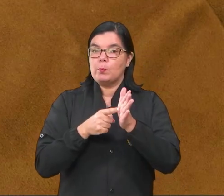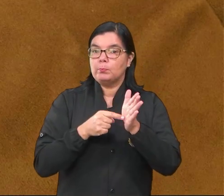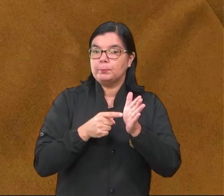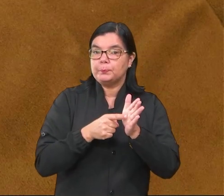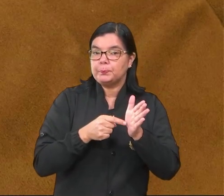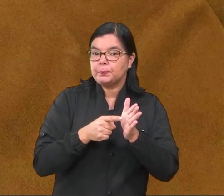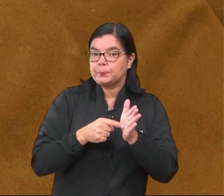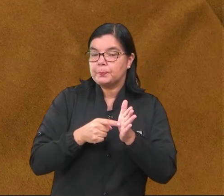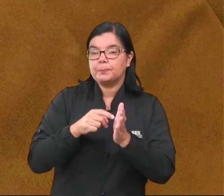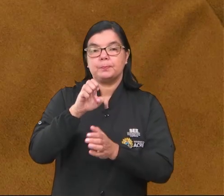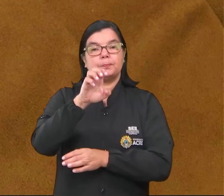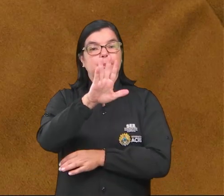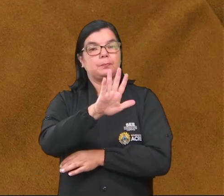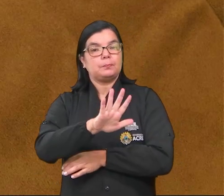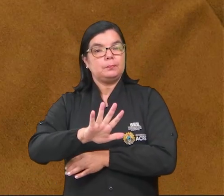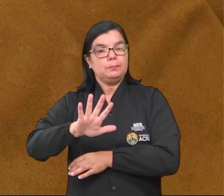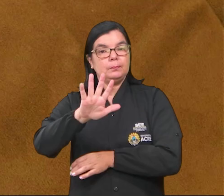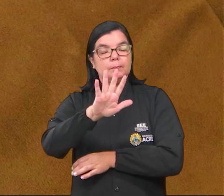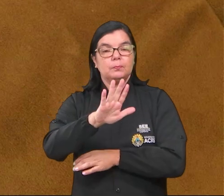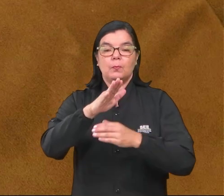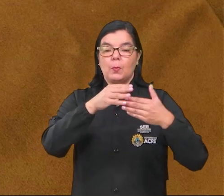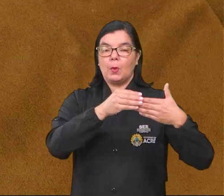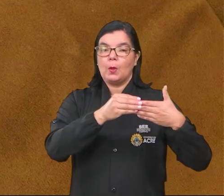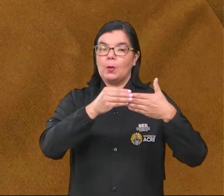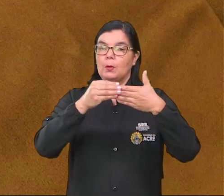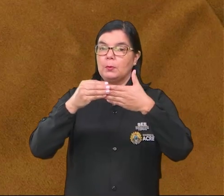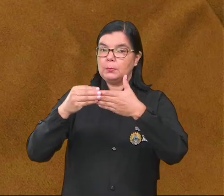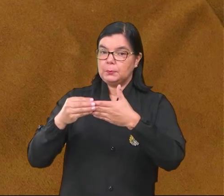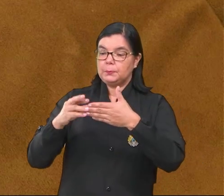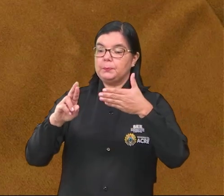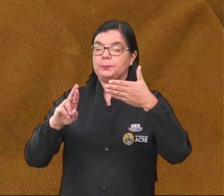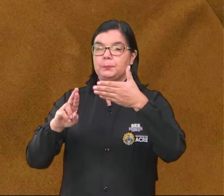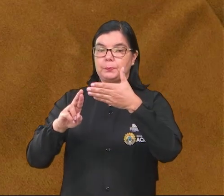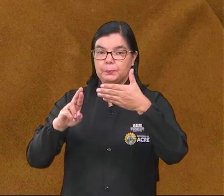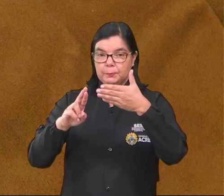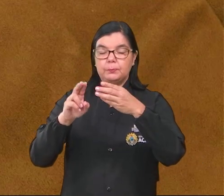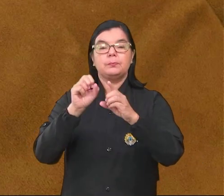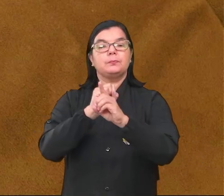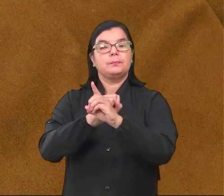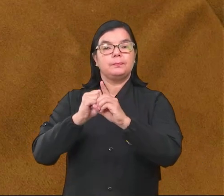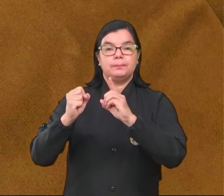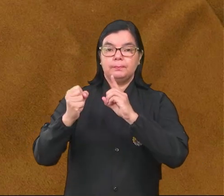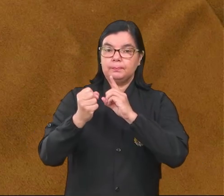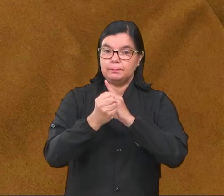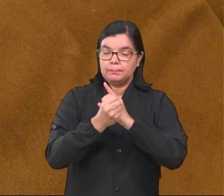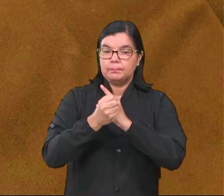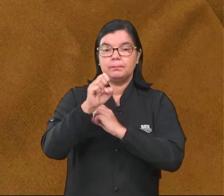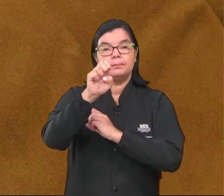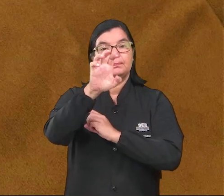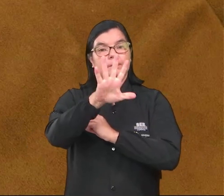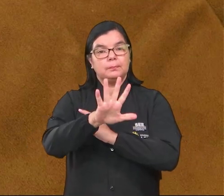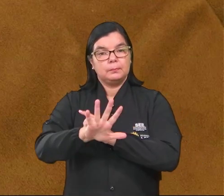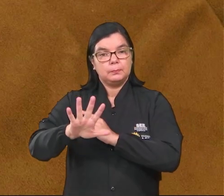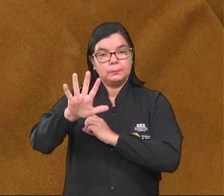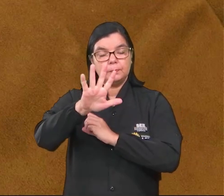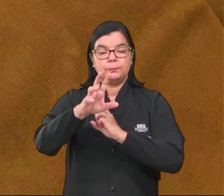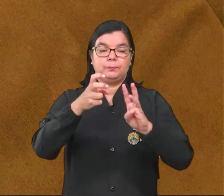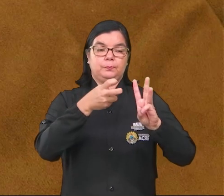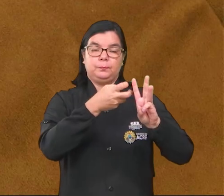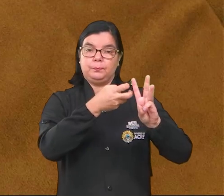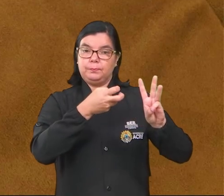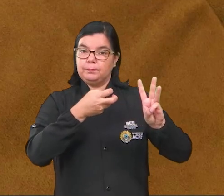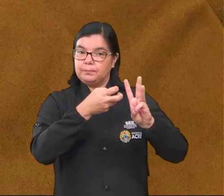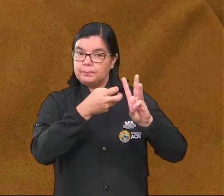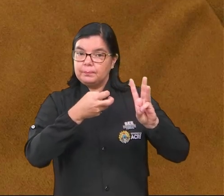homem europeu, que também trouxe as suas referências sociais da Europa, os indígenas,